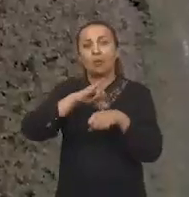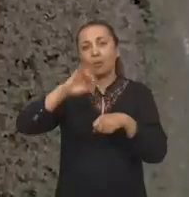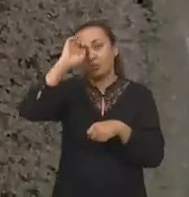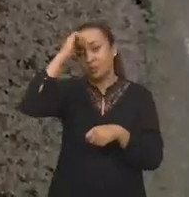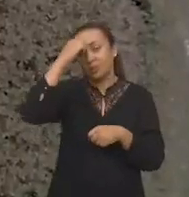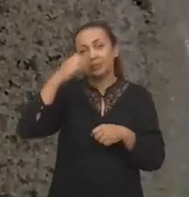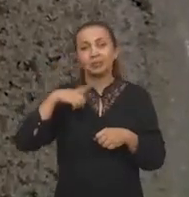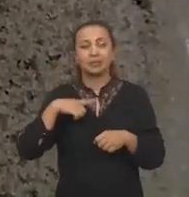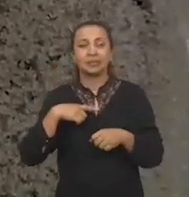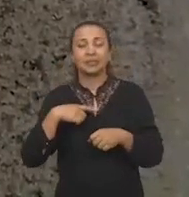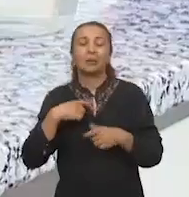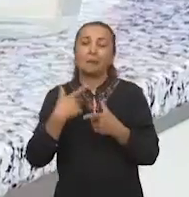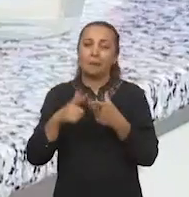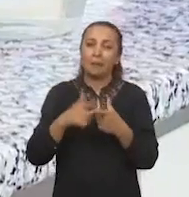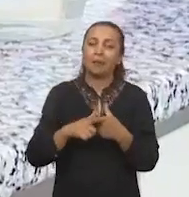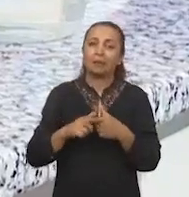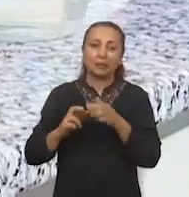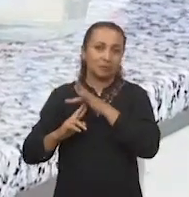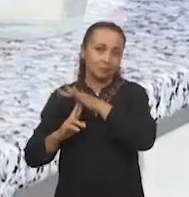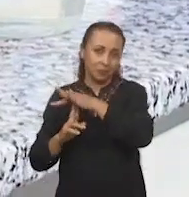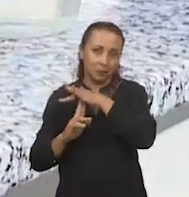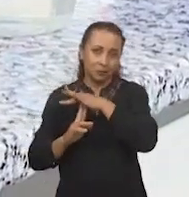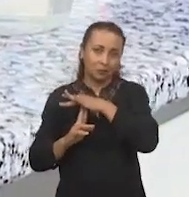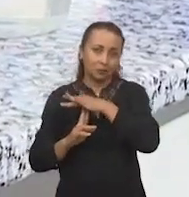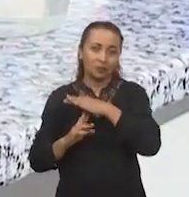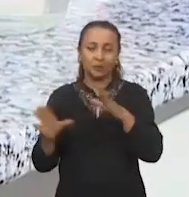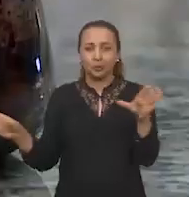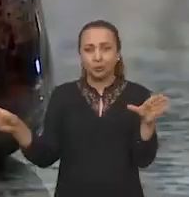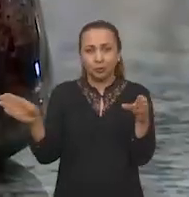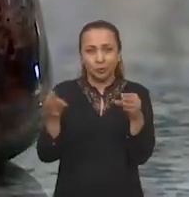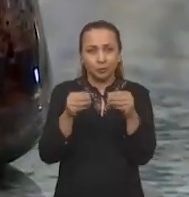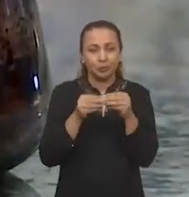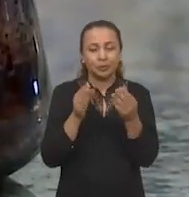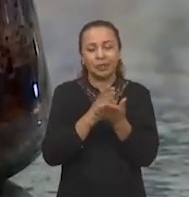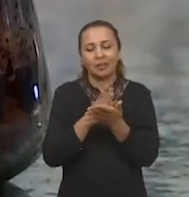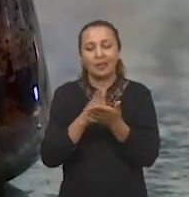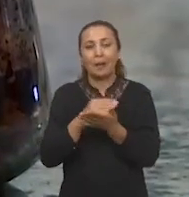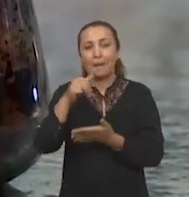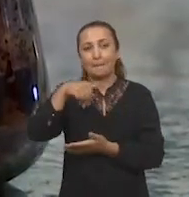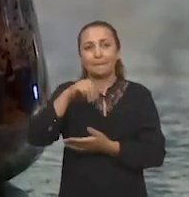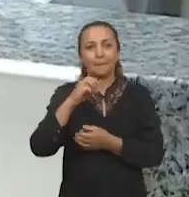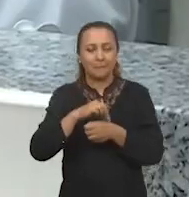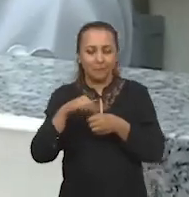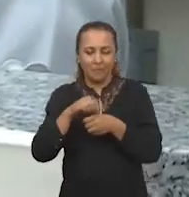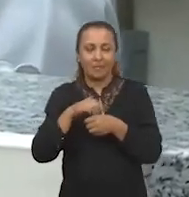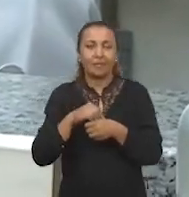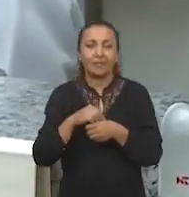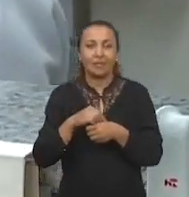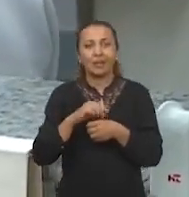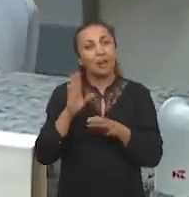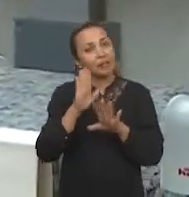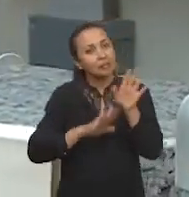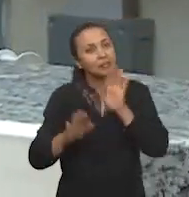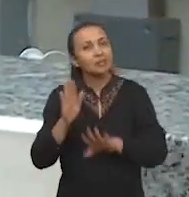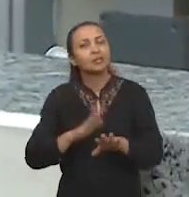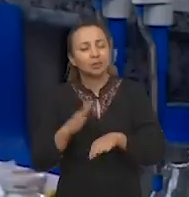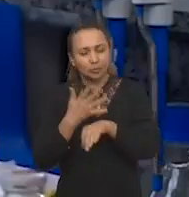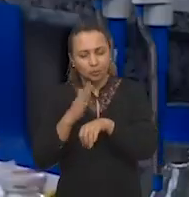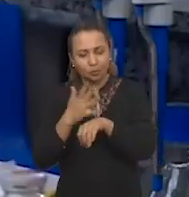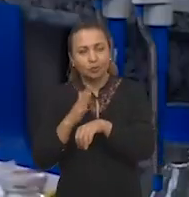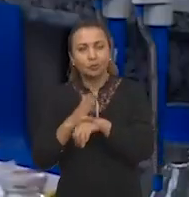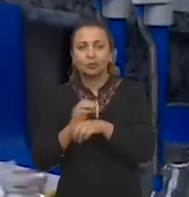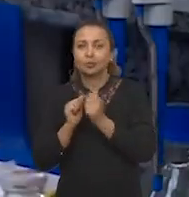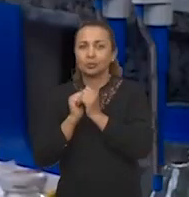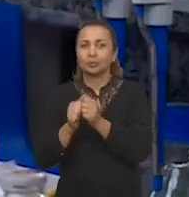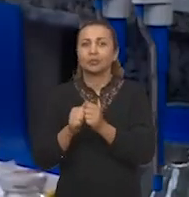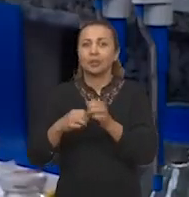petróleo causa ao meio ambiente. A gente isolou algum desses micro-organismos, dessas amostras, e está testando juntamente com os micro-organismos que a